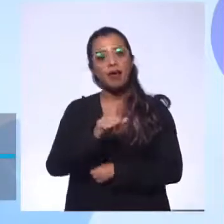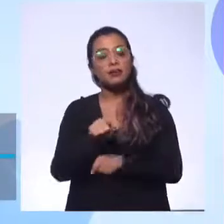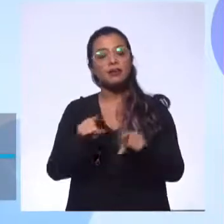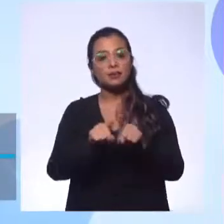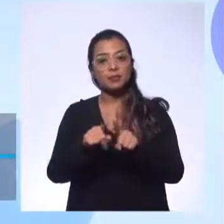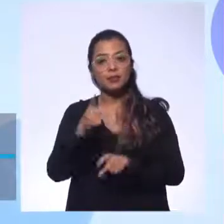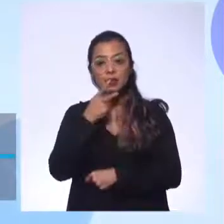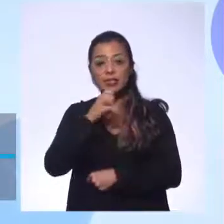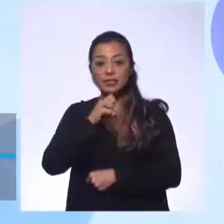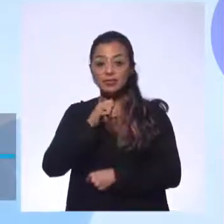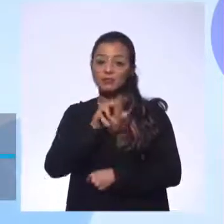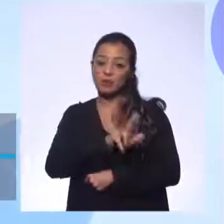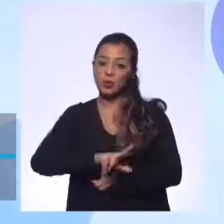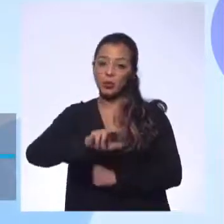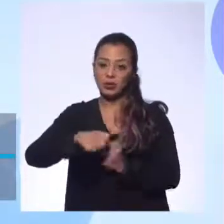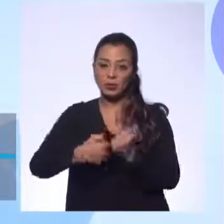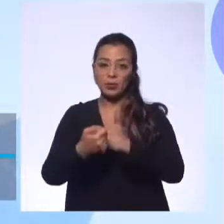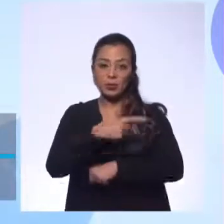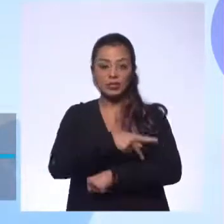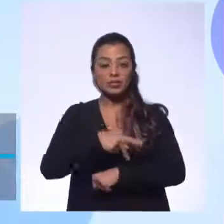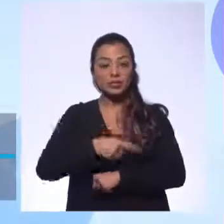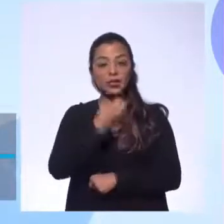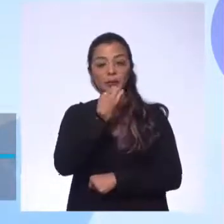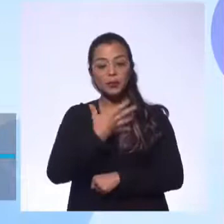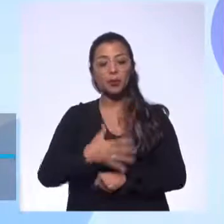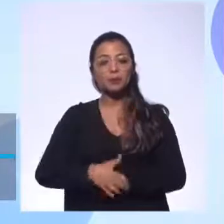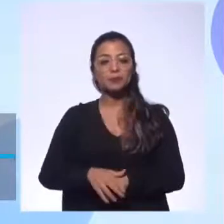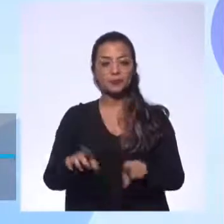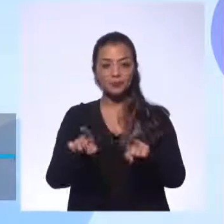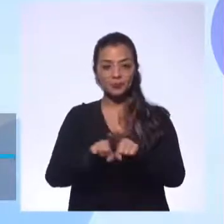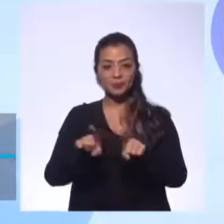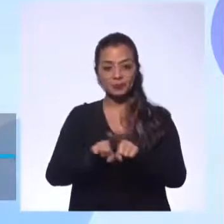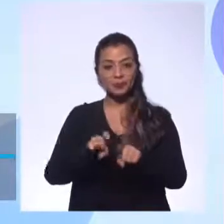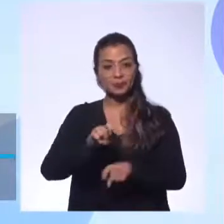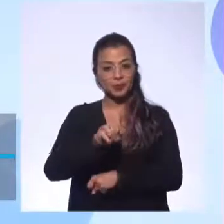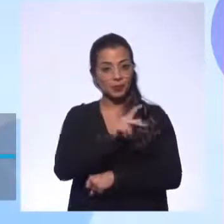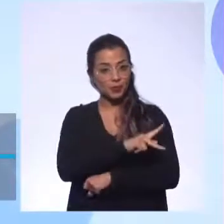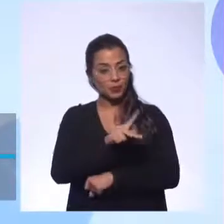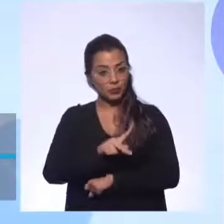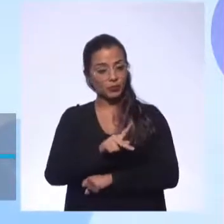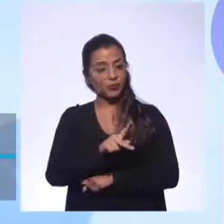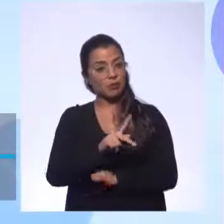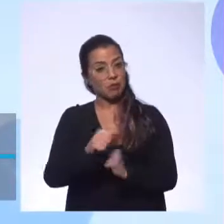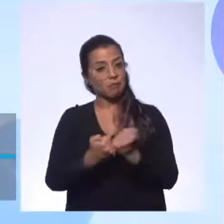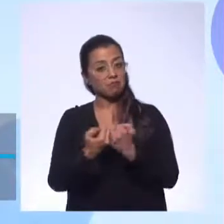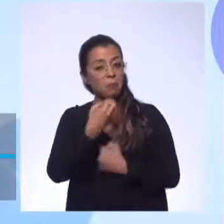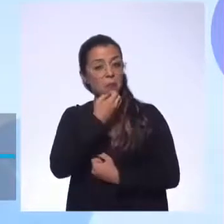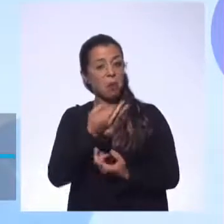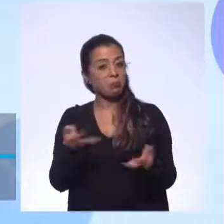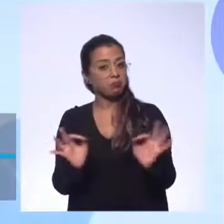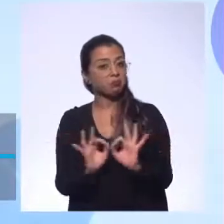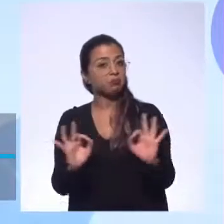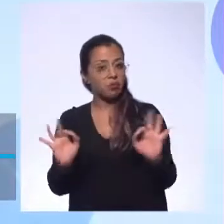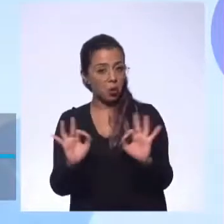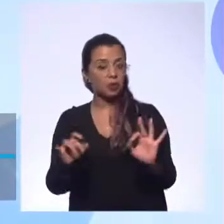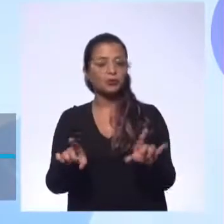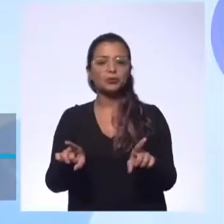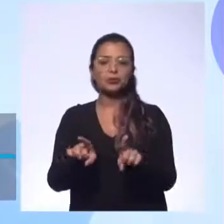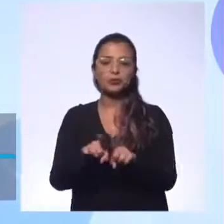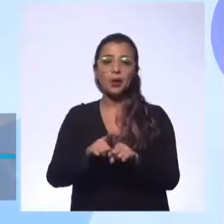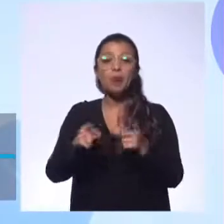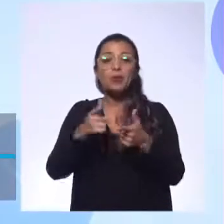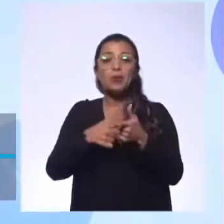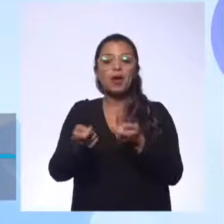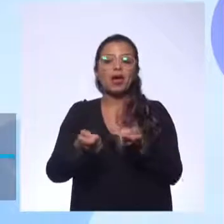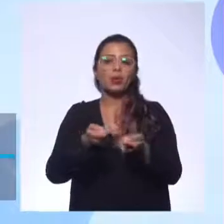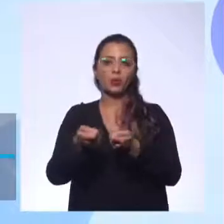válido, né? Os alunos participando direcionado e orientado pelo professor é ótimo. Dentro da sala de aula só se for para uso pedagógico. O problema é